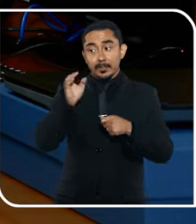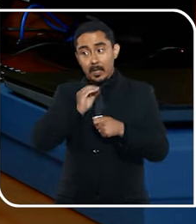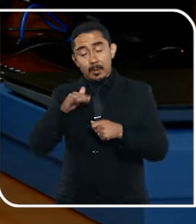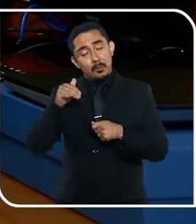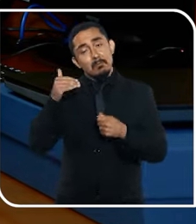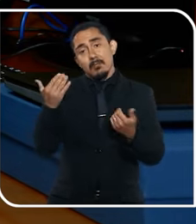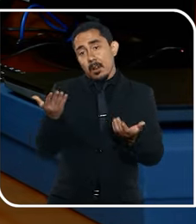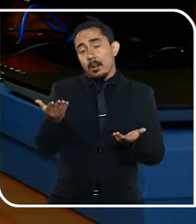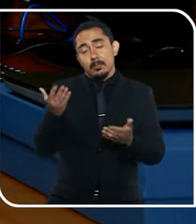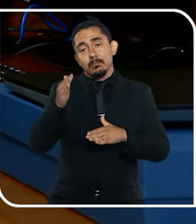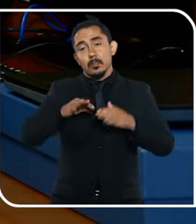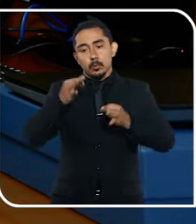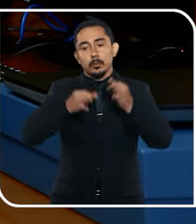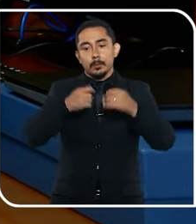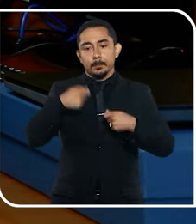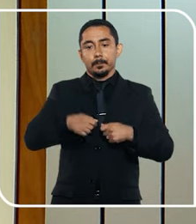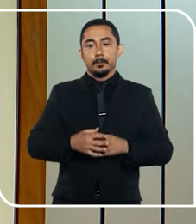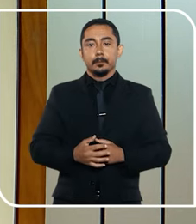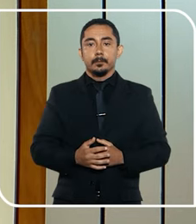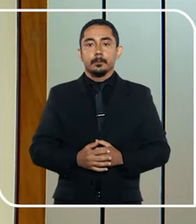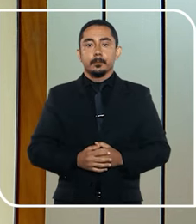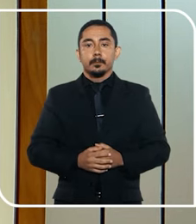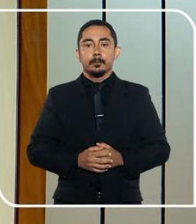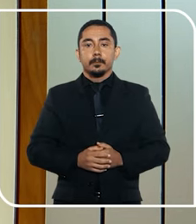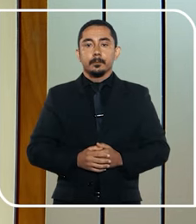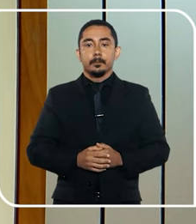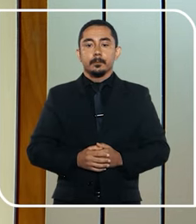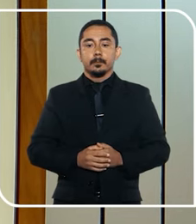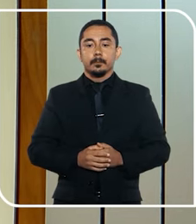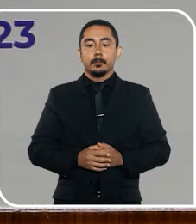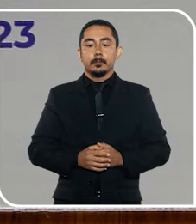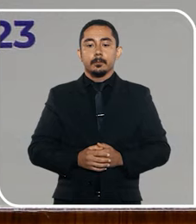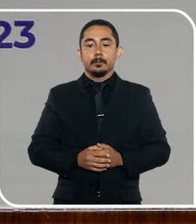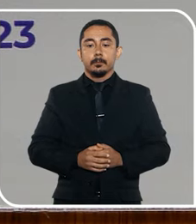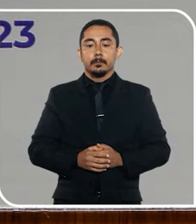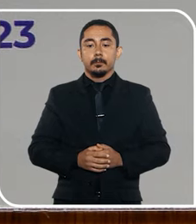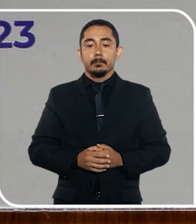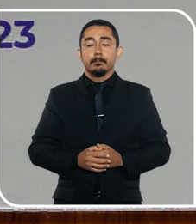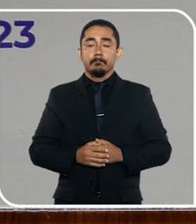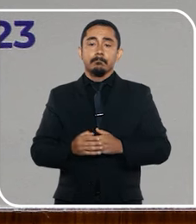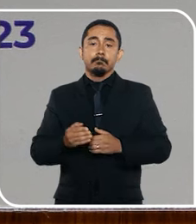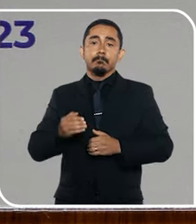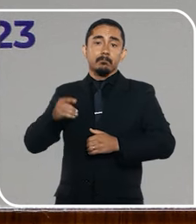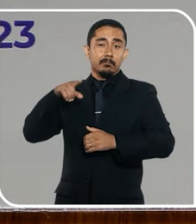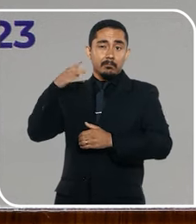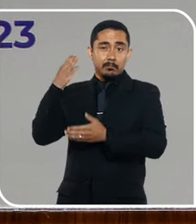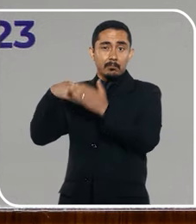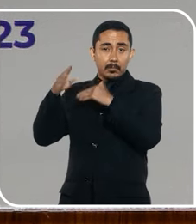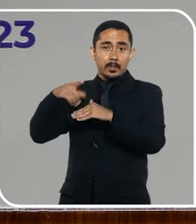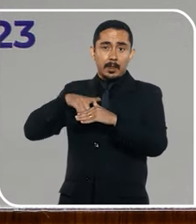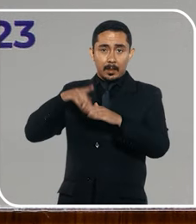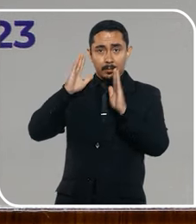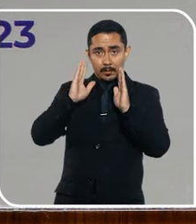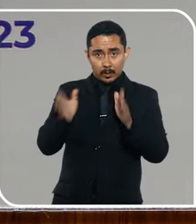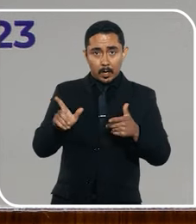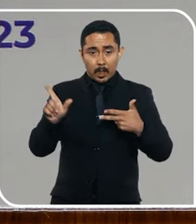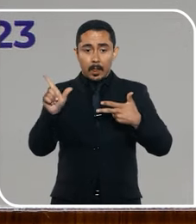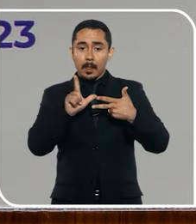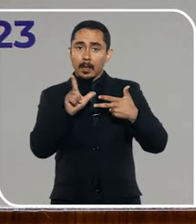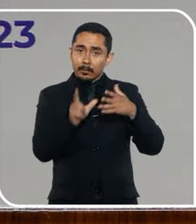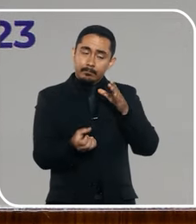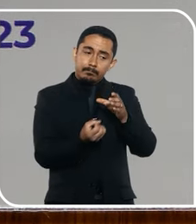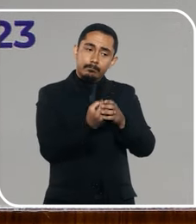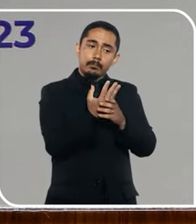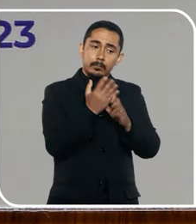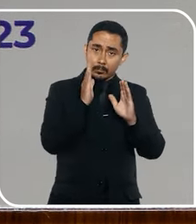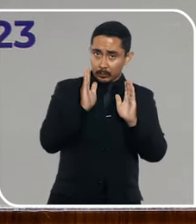necessária para cobrir as demandas da sociedade. Nós já tivemos várias iniciativas